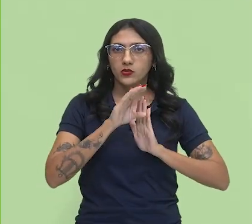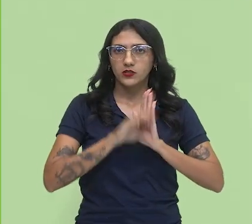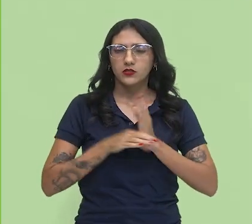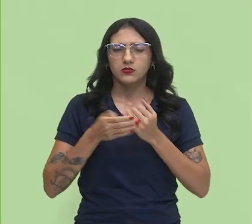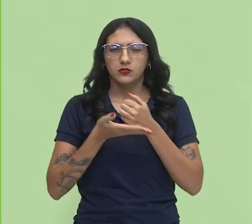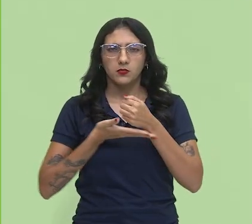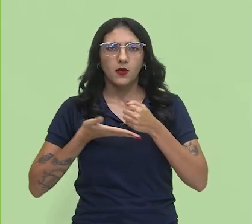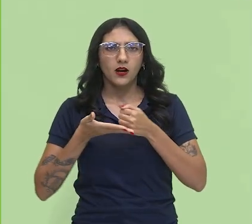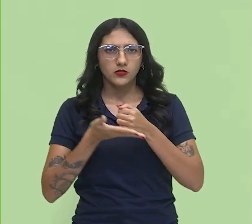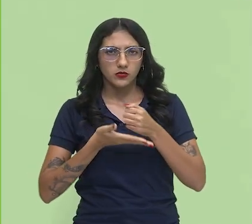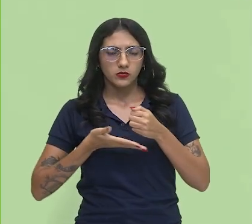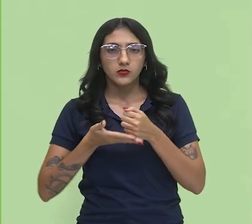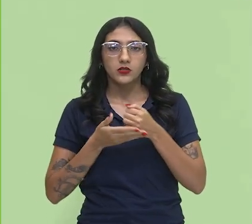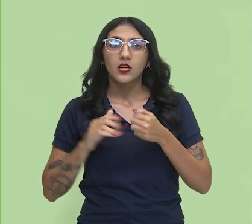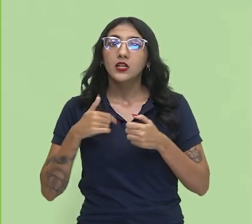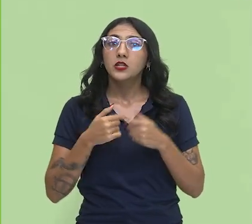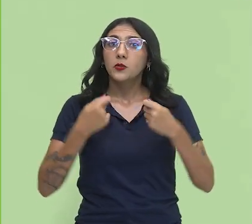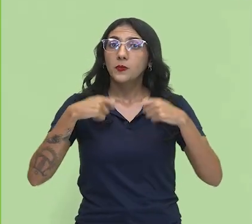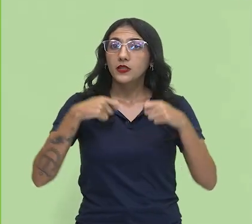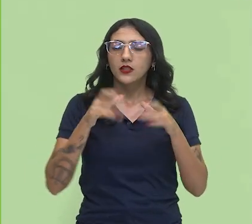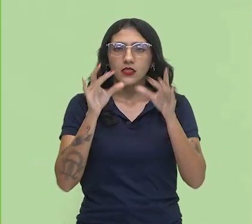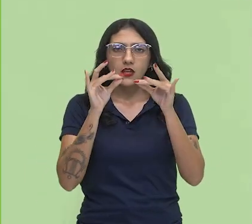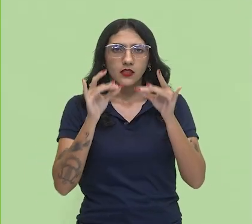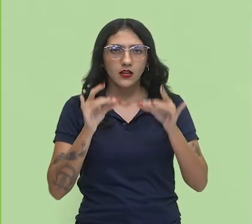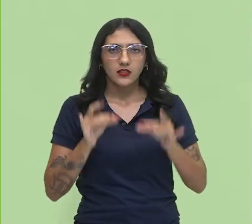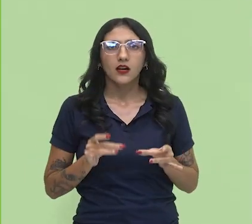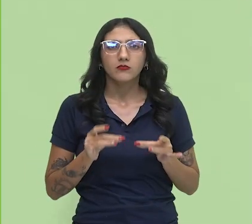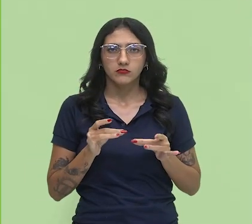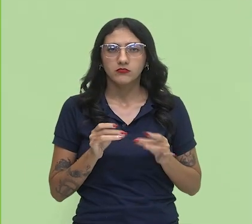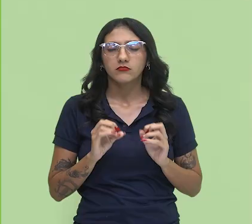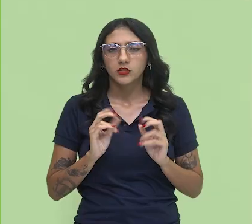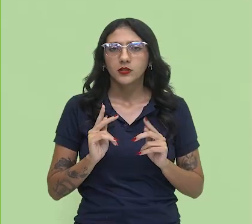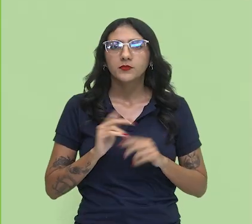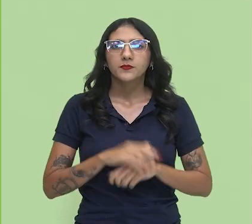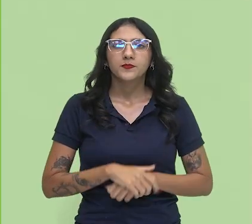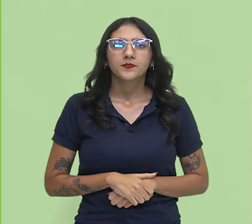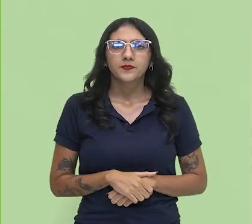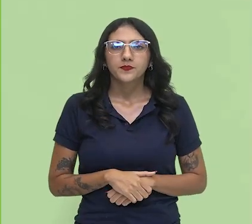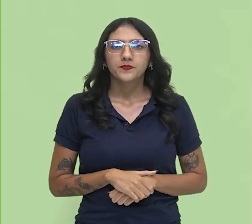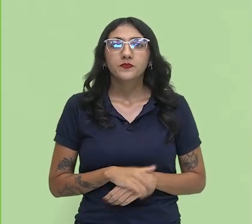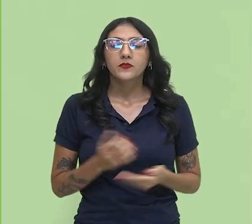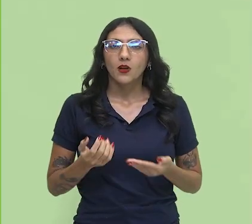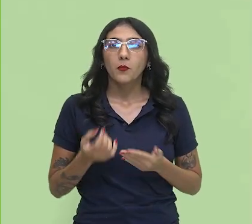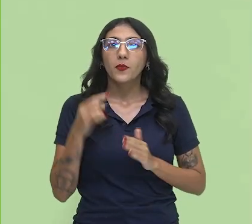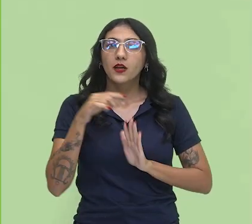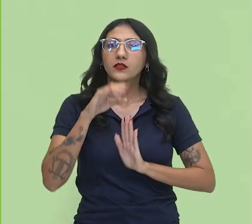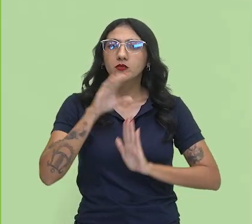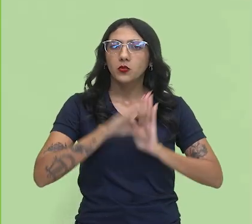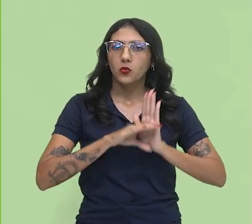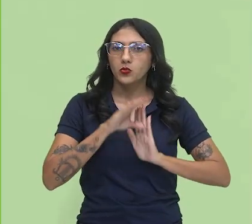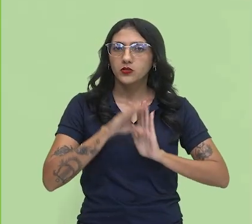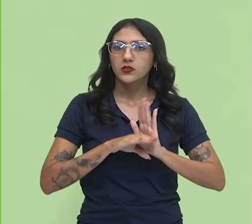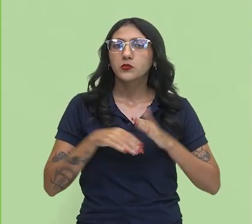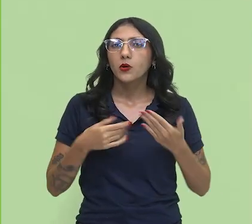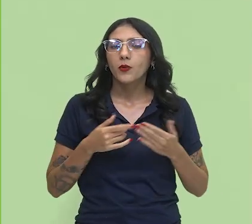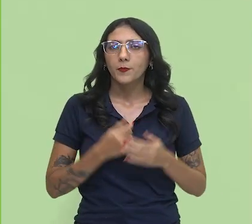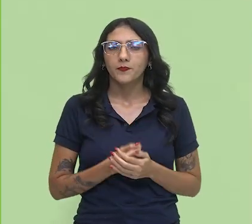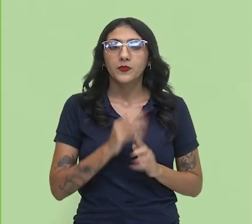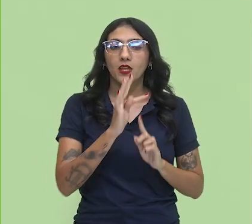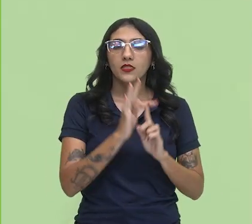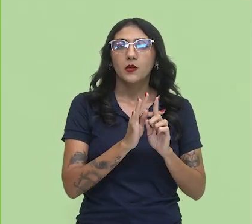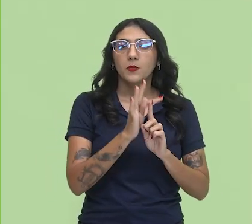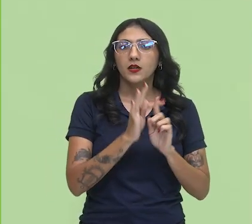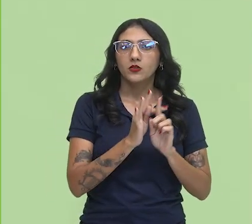termologia que nós vamos comentar em primeiro lugar. Esses conceitos básicos são o conceito de